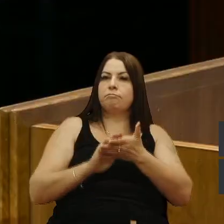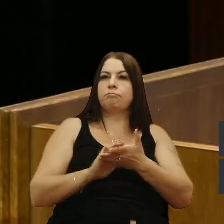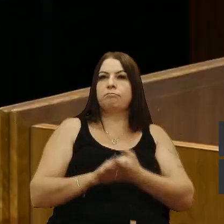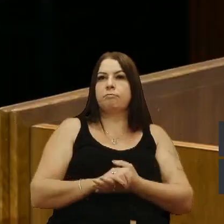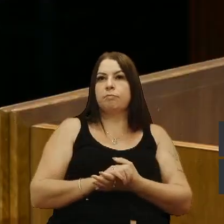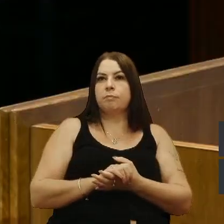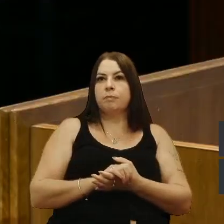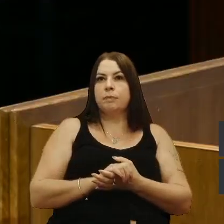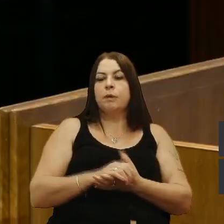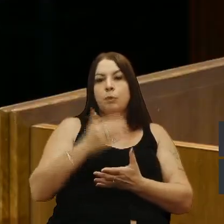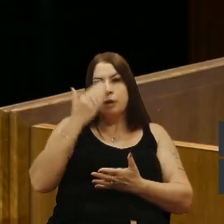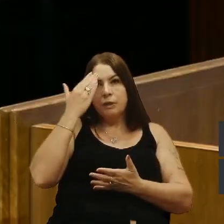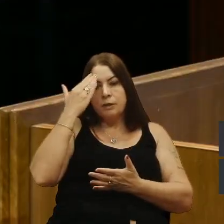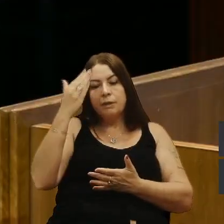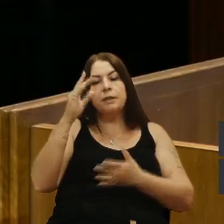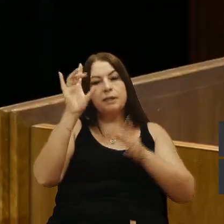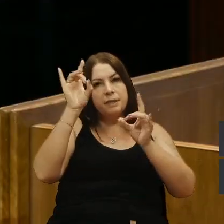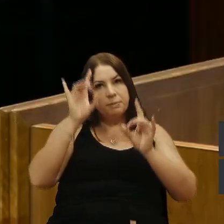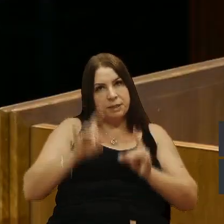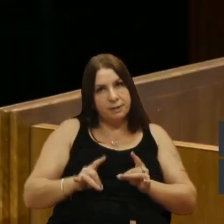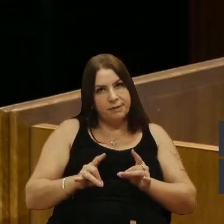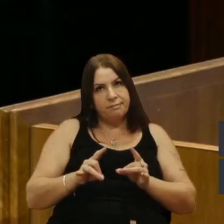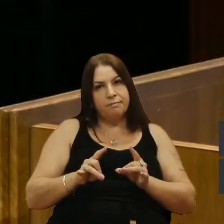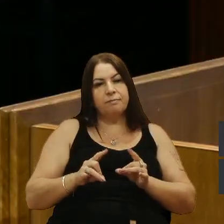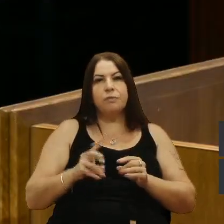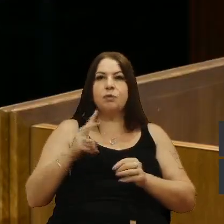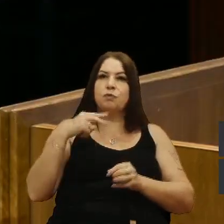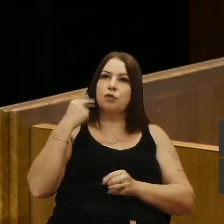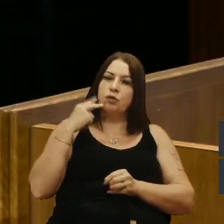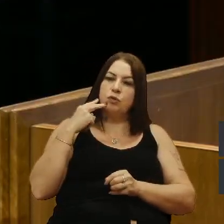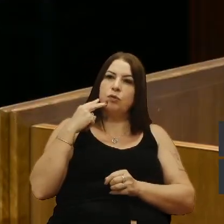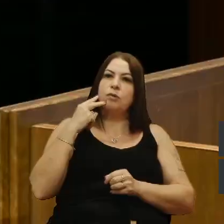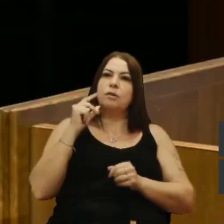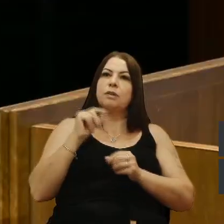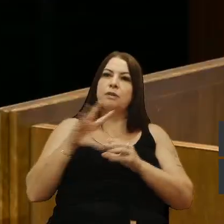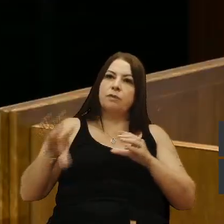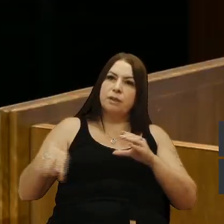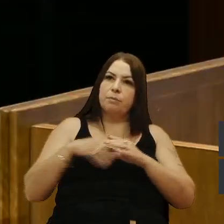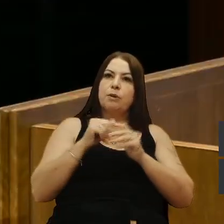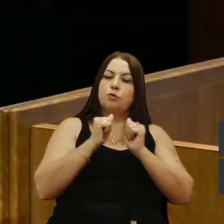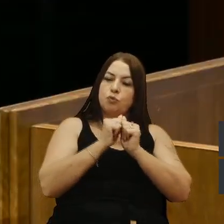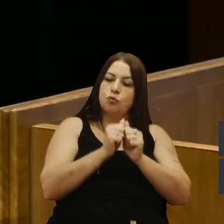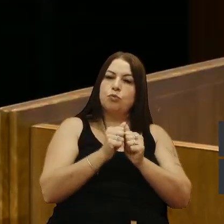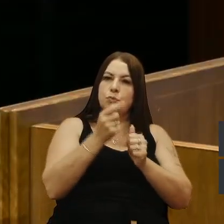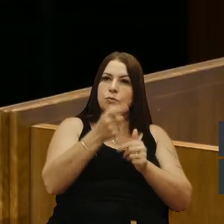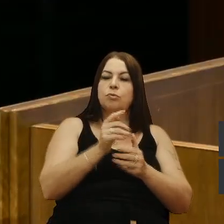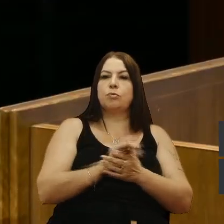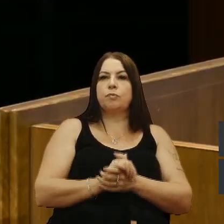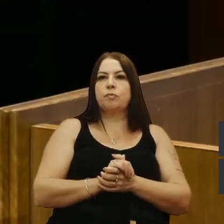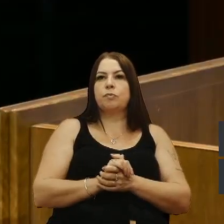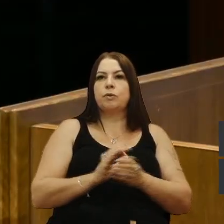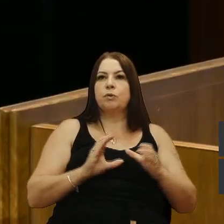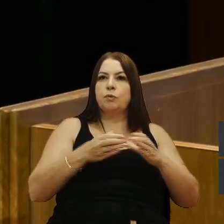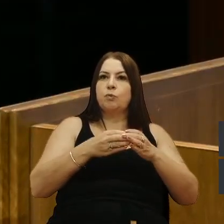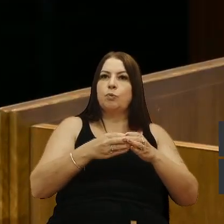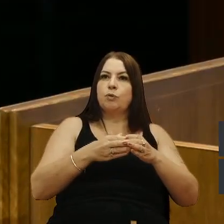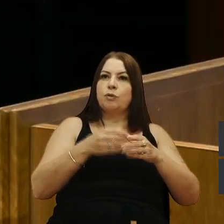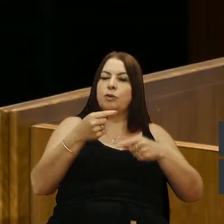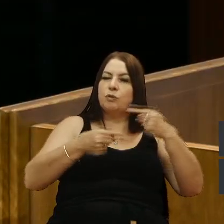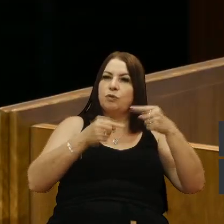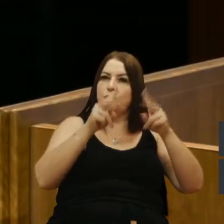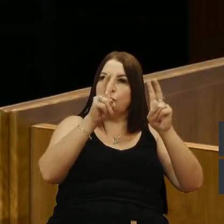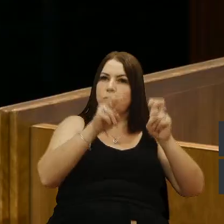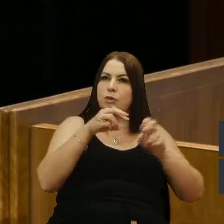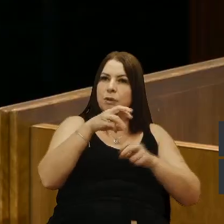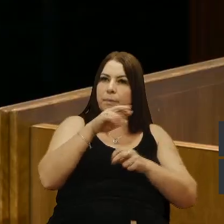alavanque. Então, um agradecimento muito especial aos vereadores que fazem parte da nossa frente parlamentar da